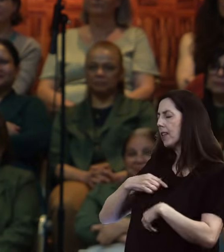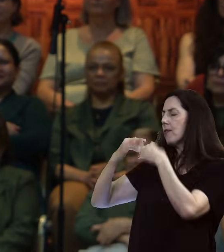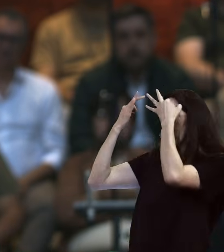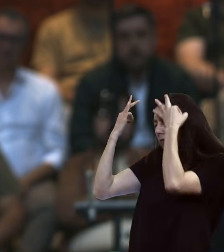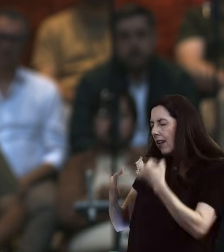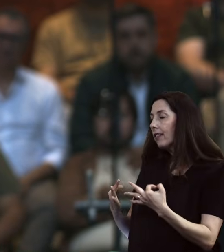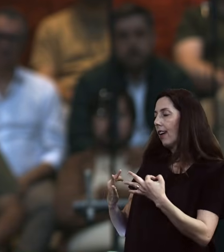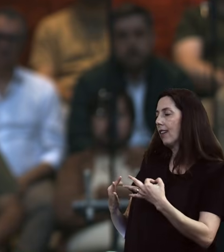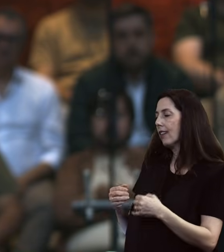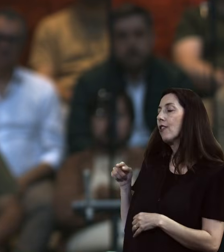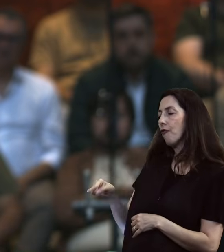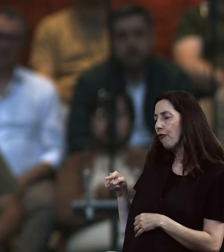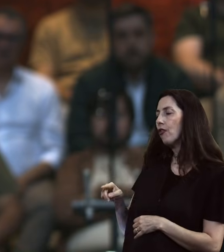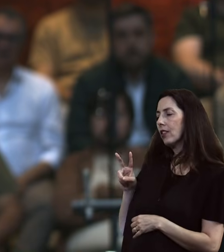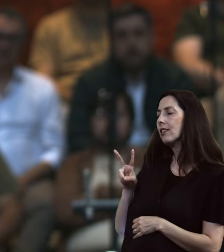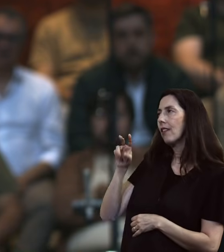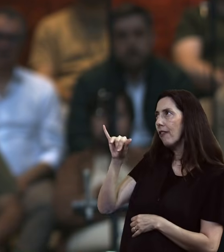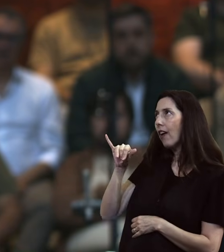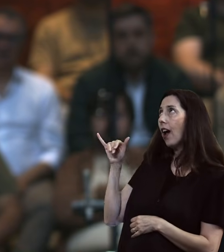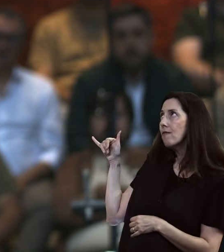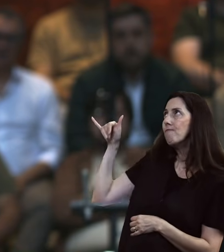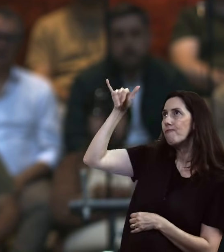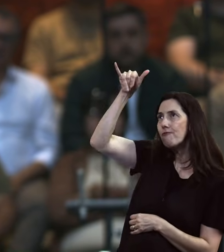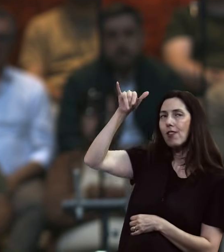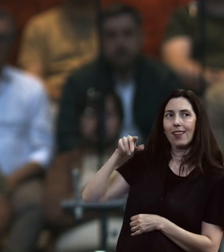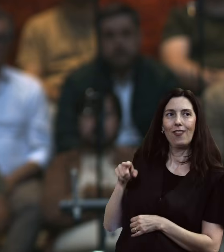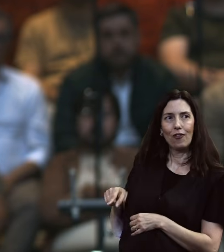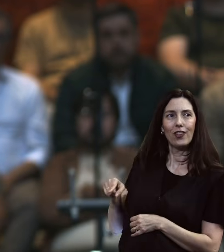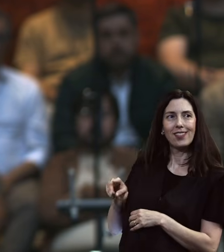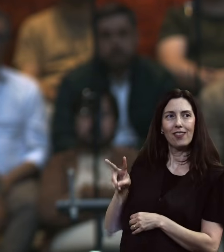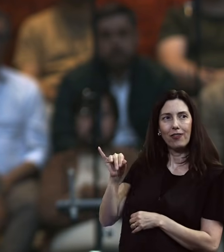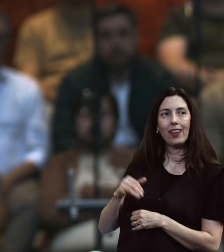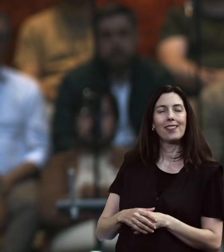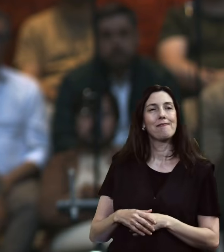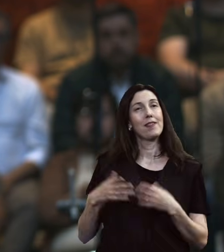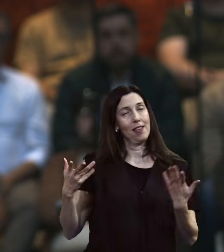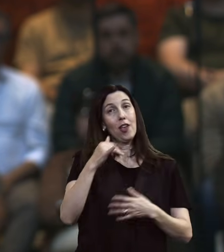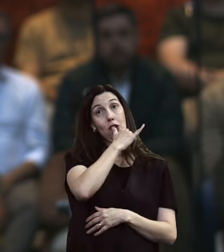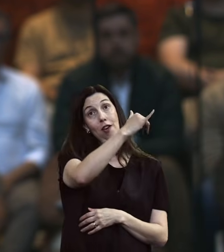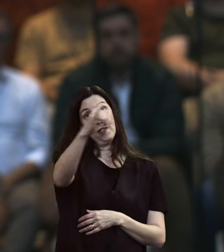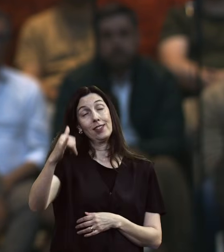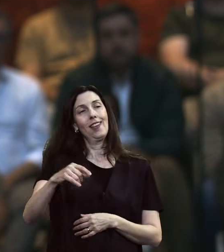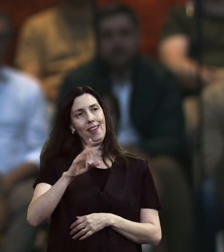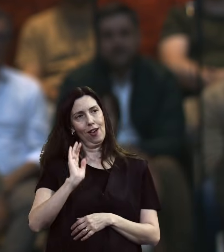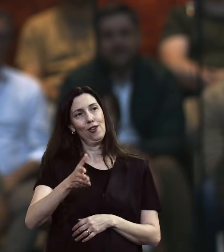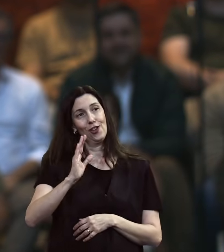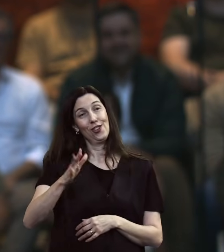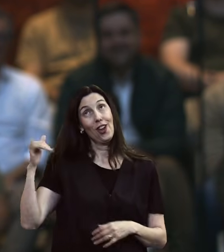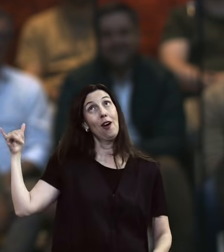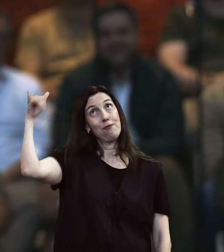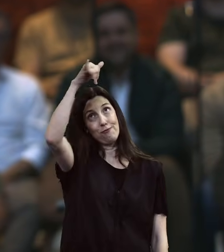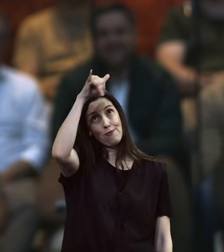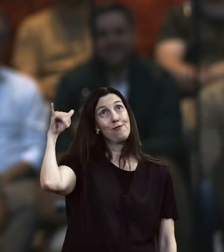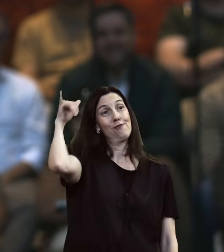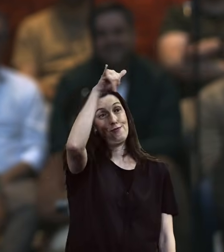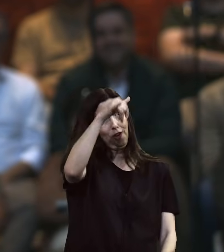dia você vai andar num ônibus que voa. E eu já andei bastante no ônibus que voa.